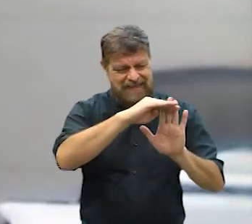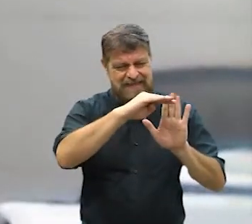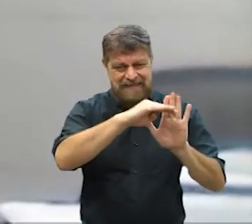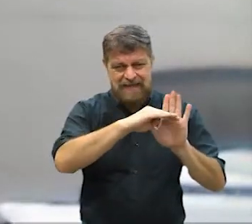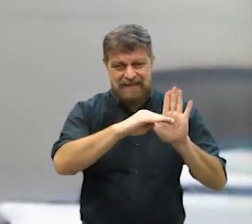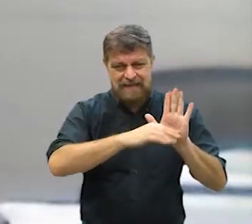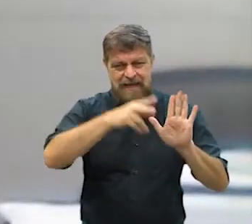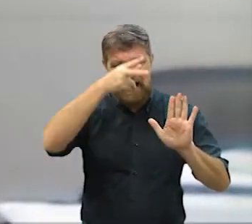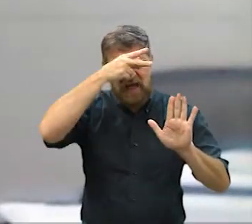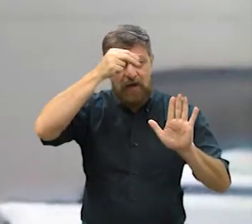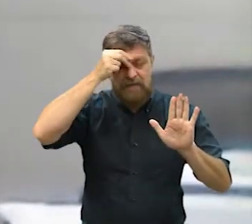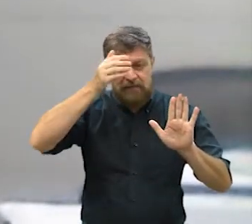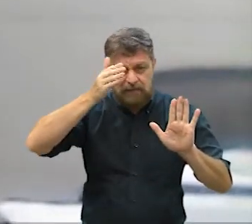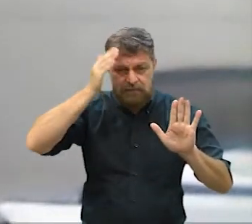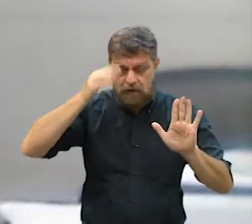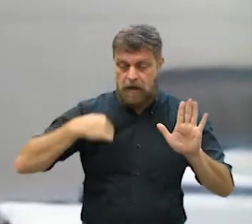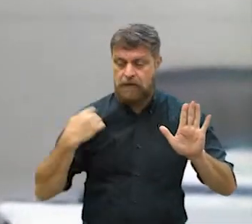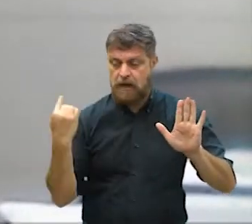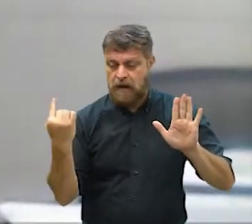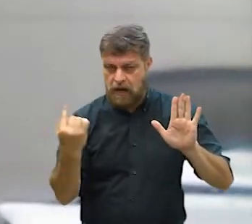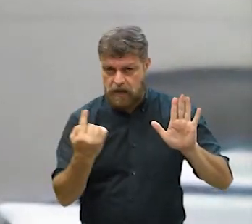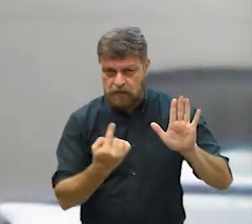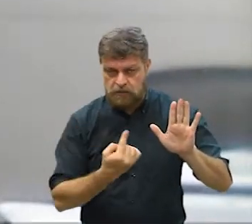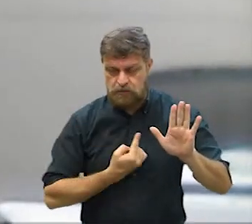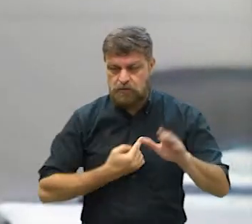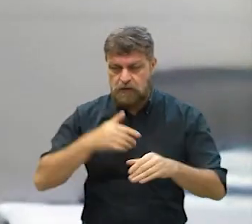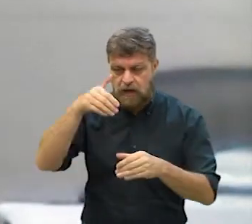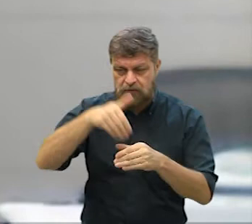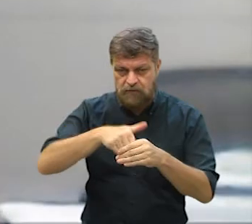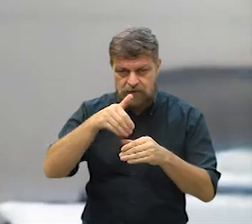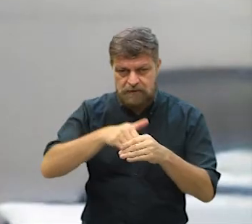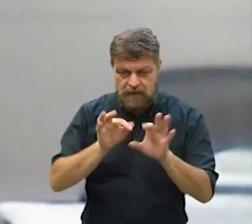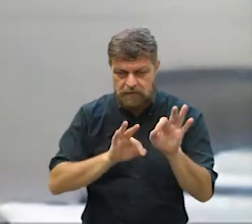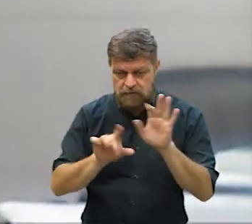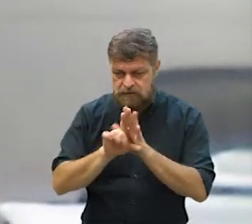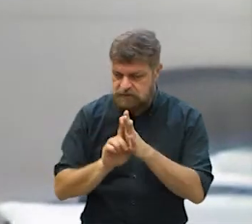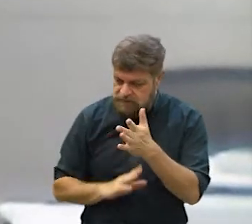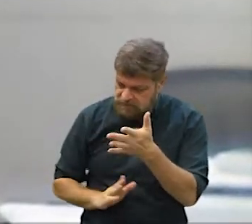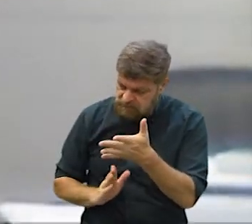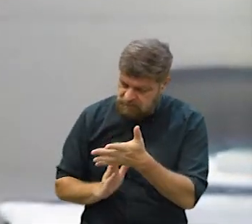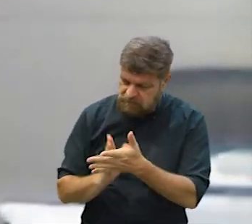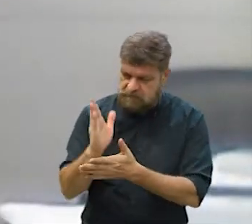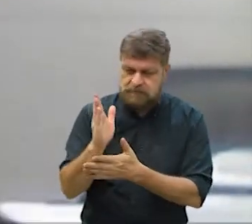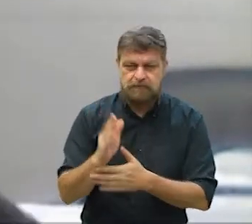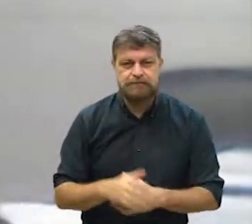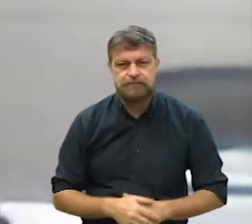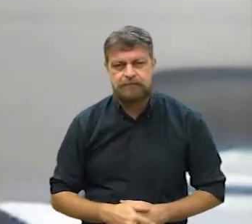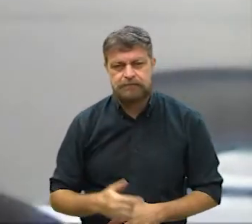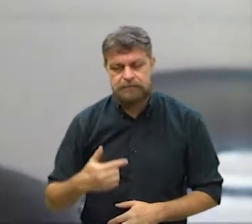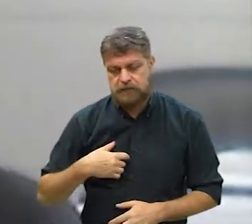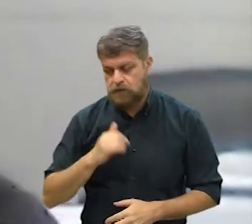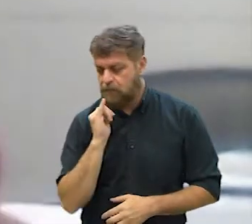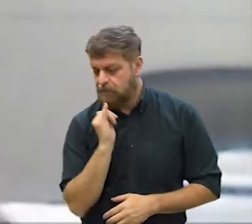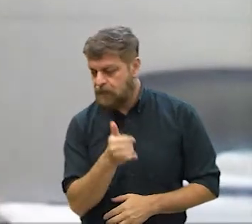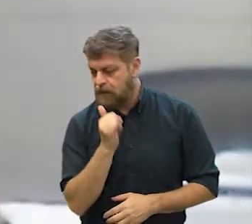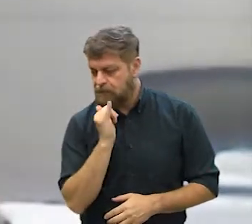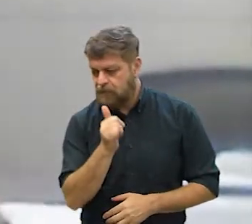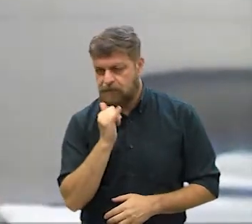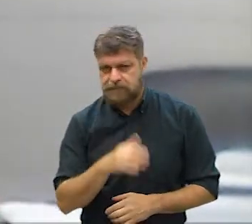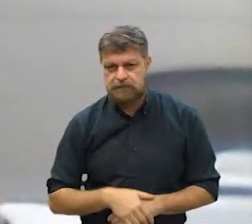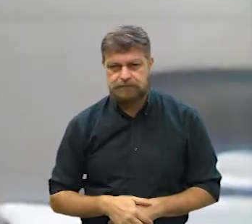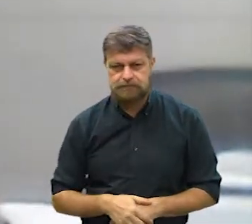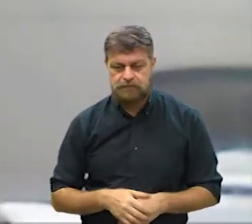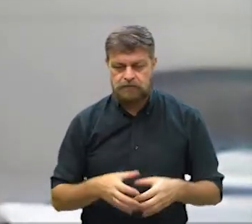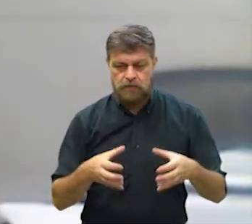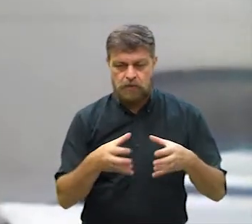do prefeito para nós mesmos aprovarmos os nossos projetos, né? Eu tenho falado o seguinte: classe